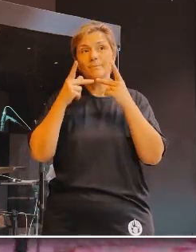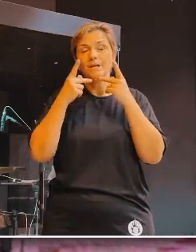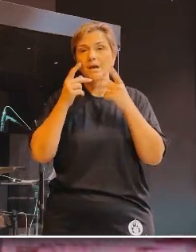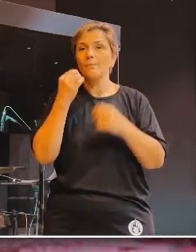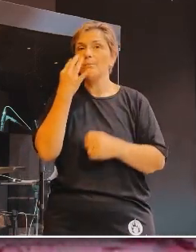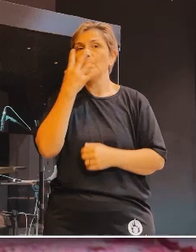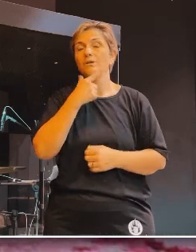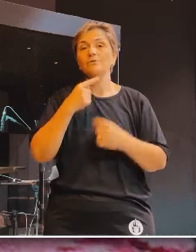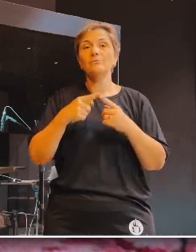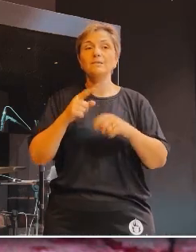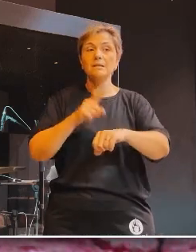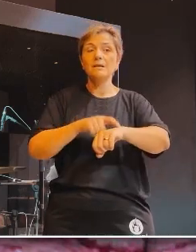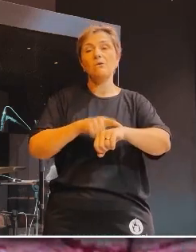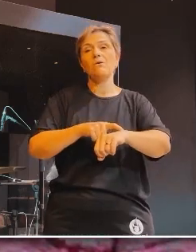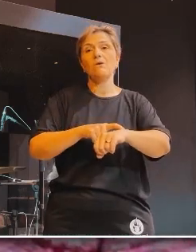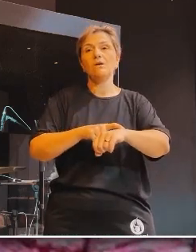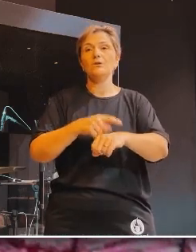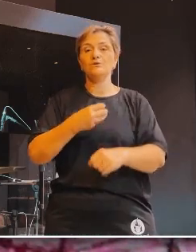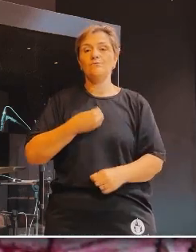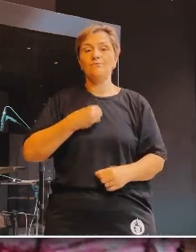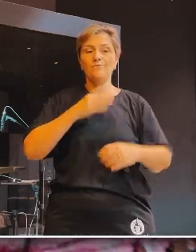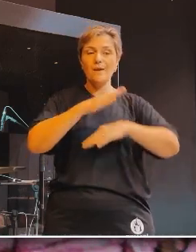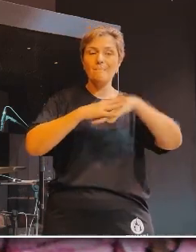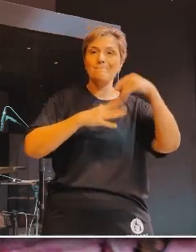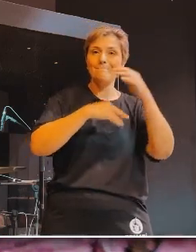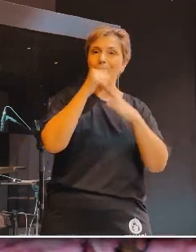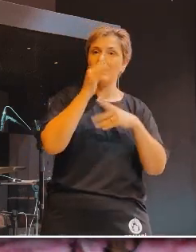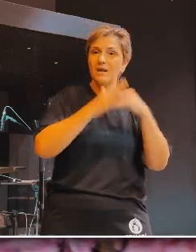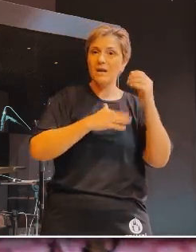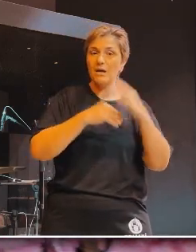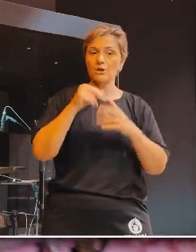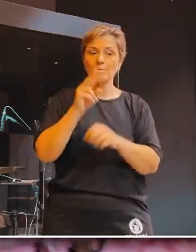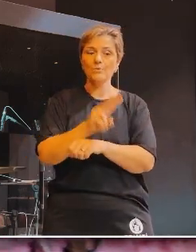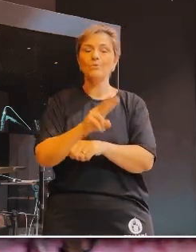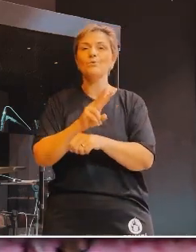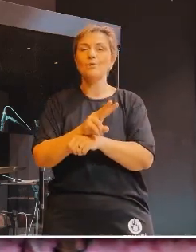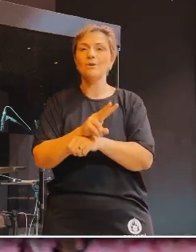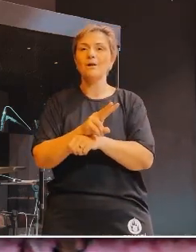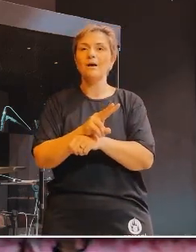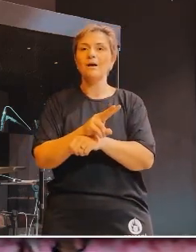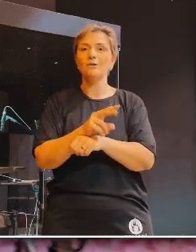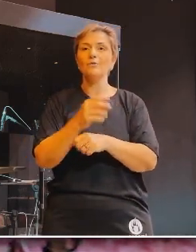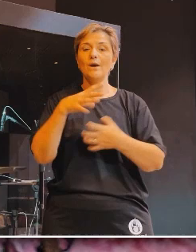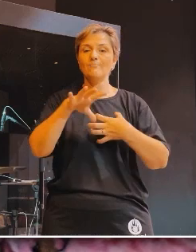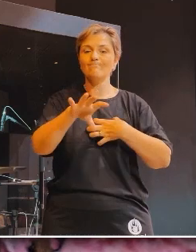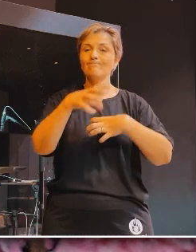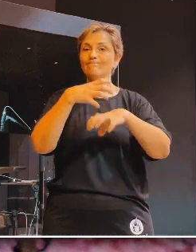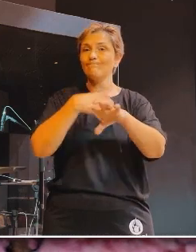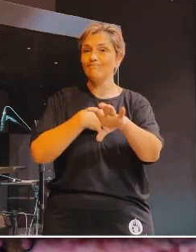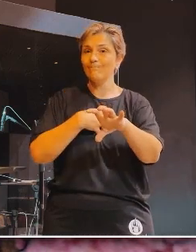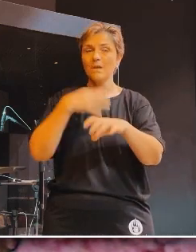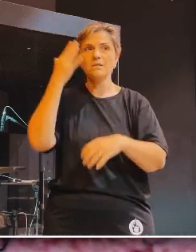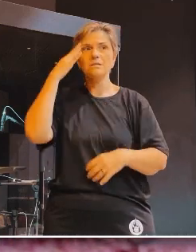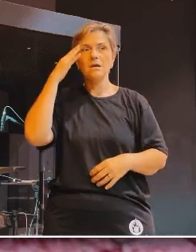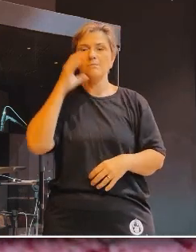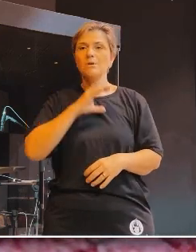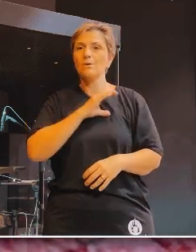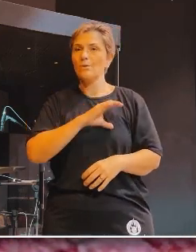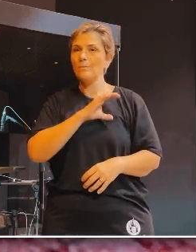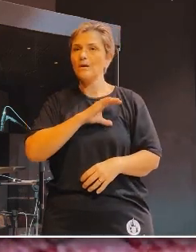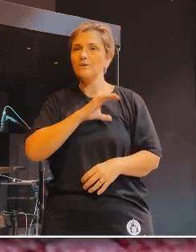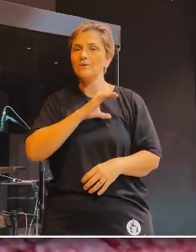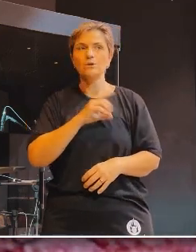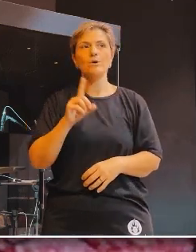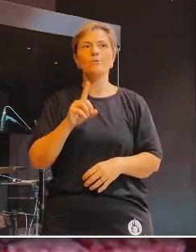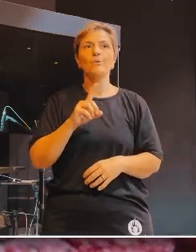o cuidado é se colocar no lugar do outro. Você sabe o que é compaixão? Não é ter pena de quem está